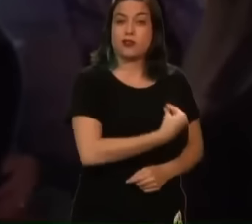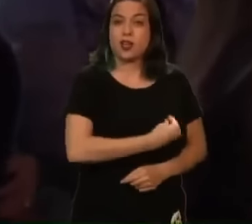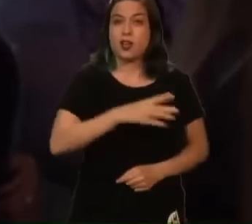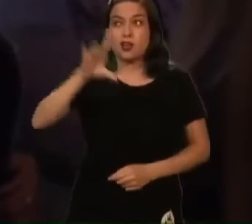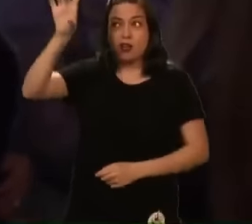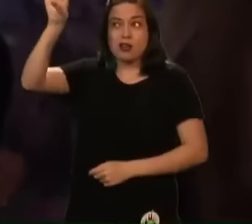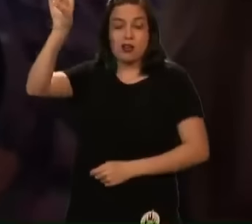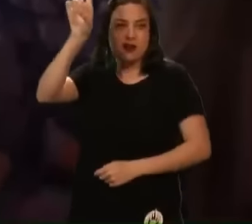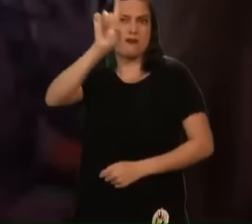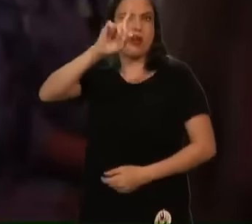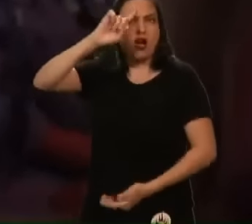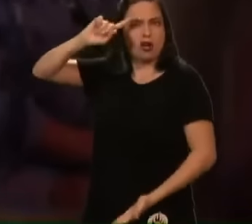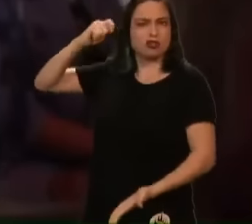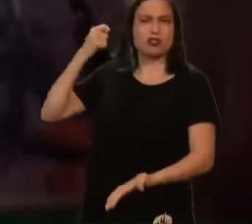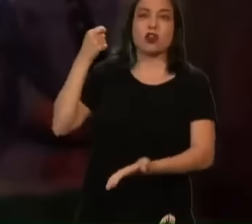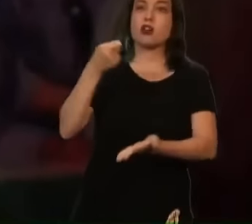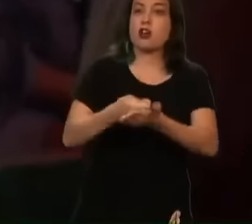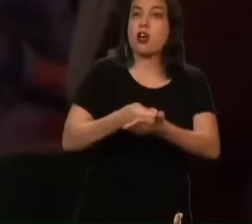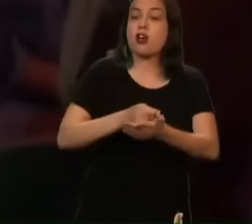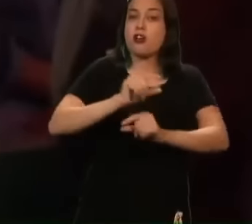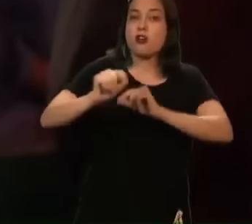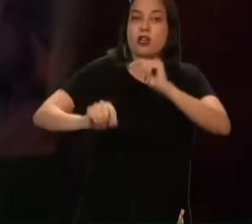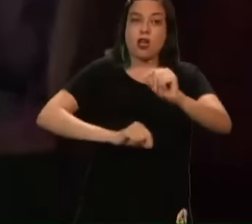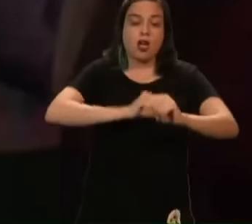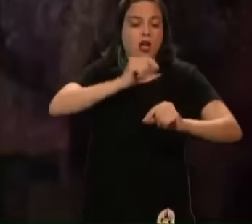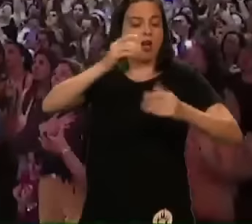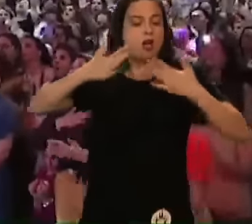ele vem com toda a autoridade